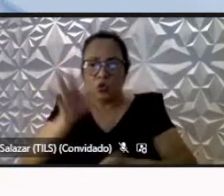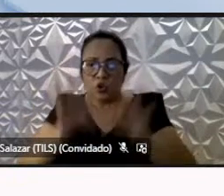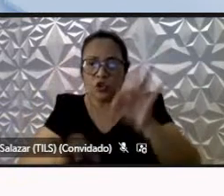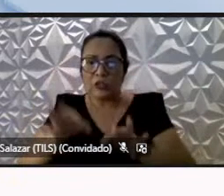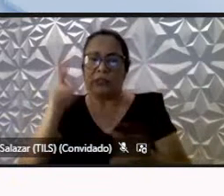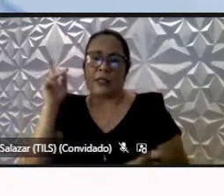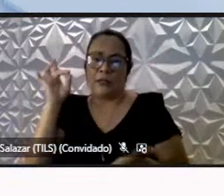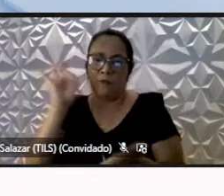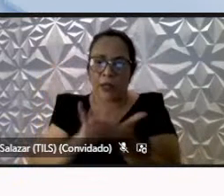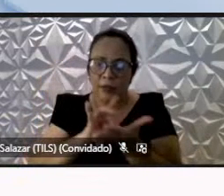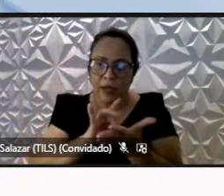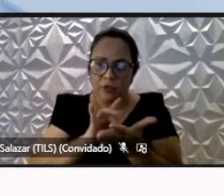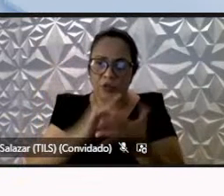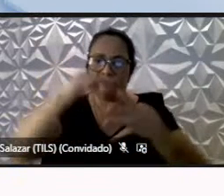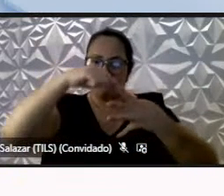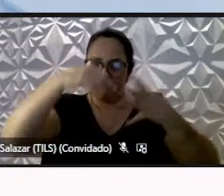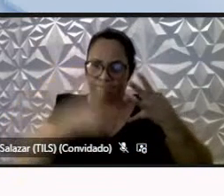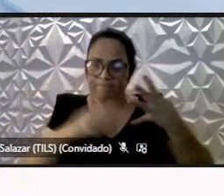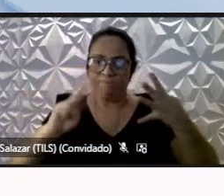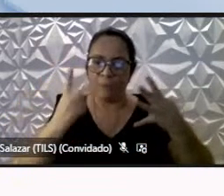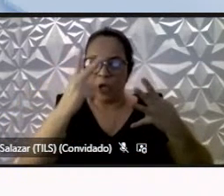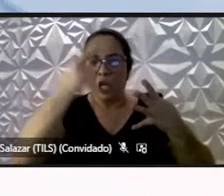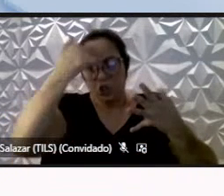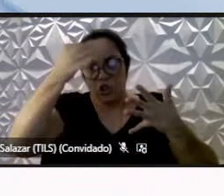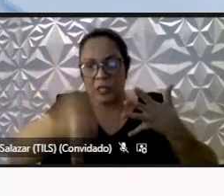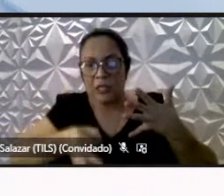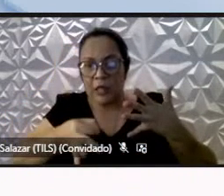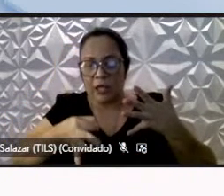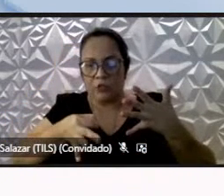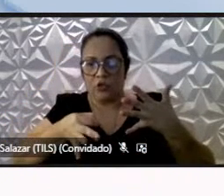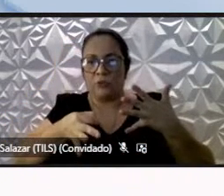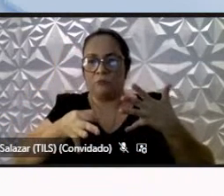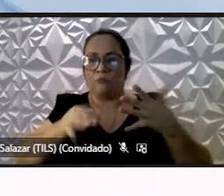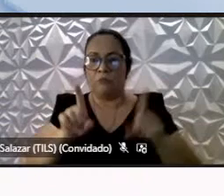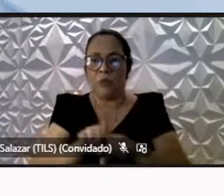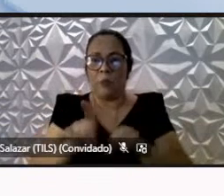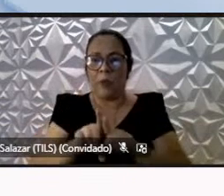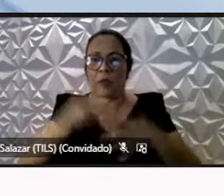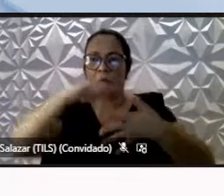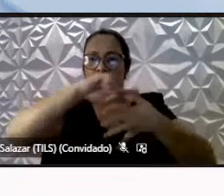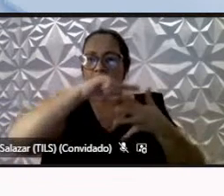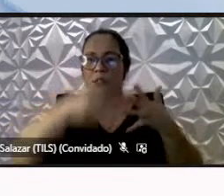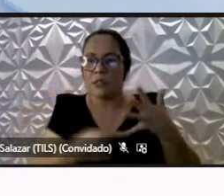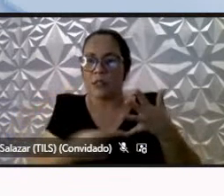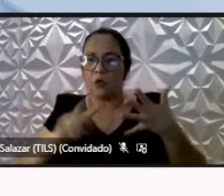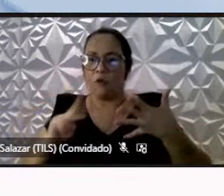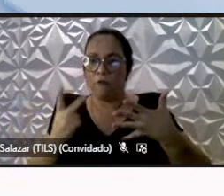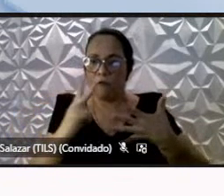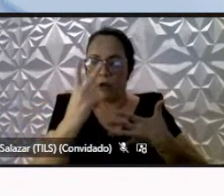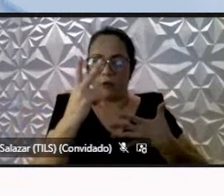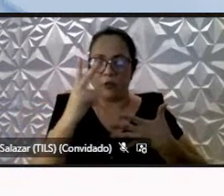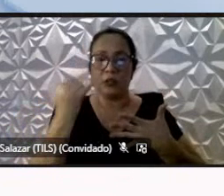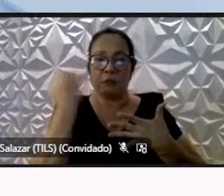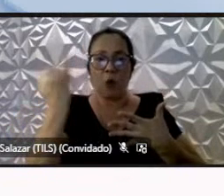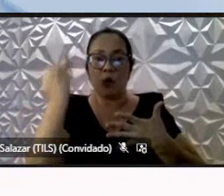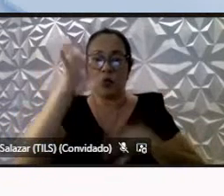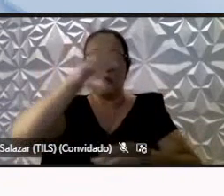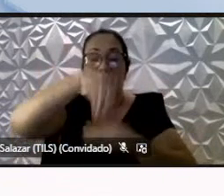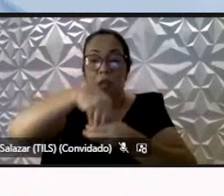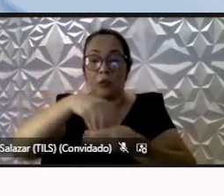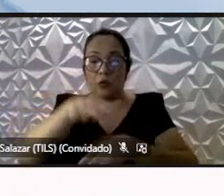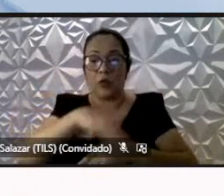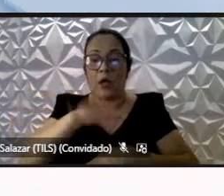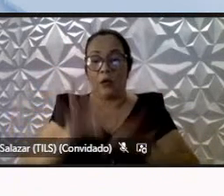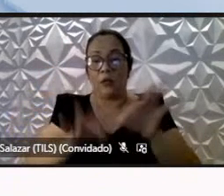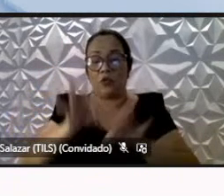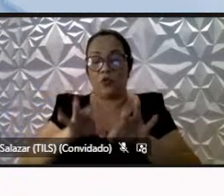verdade. Dignidade também. But it cannot just be an idealistic